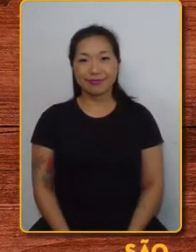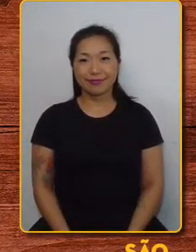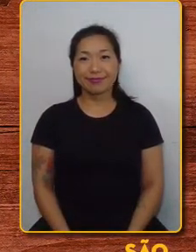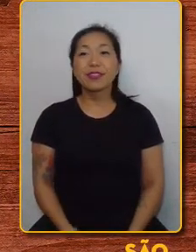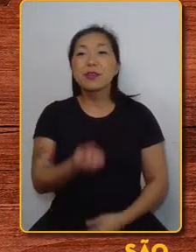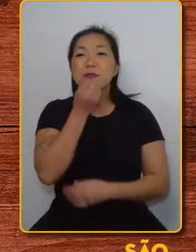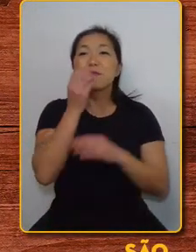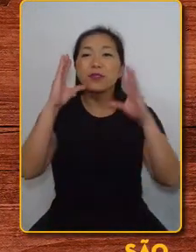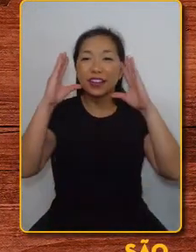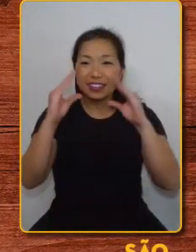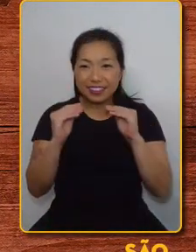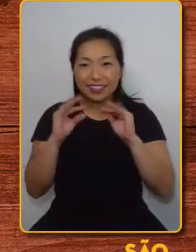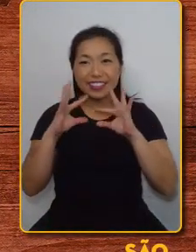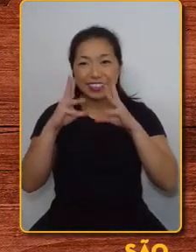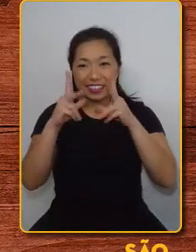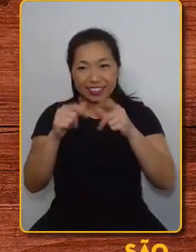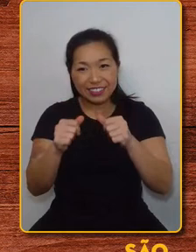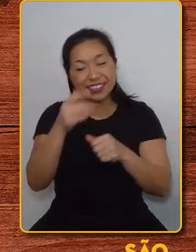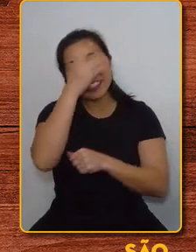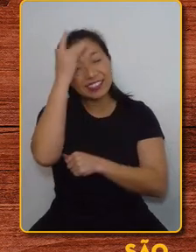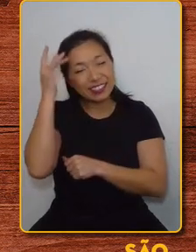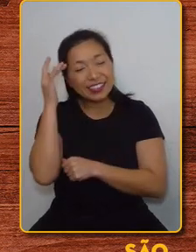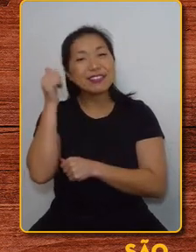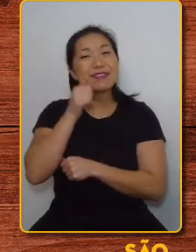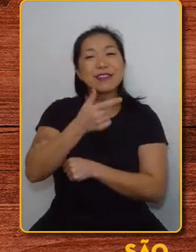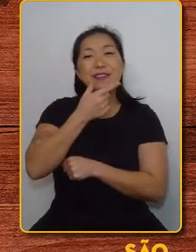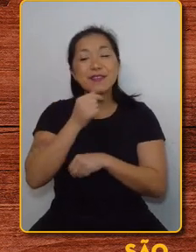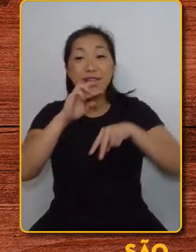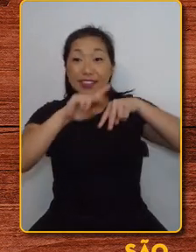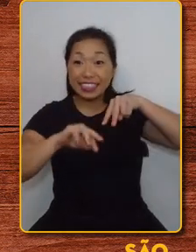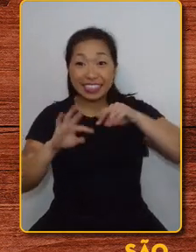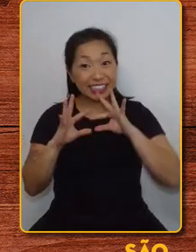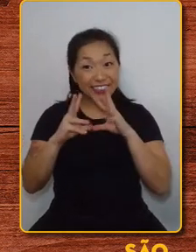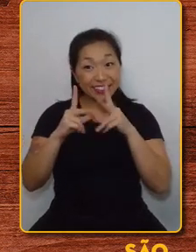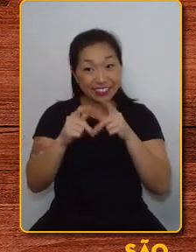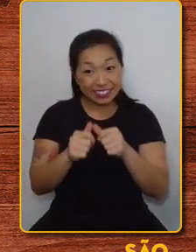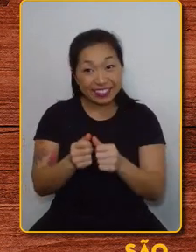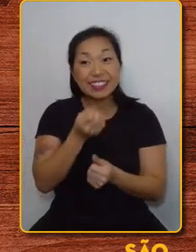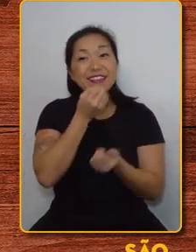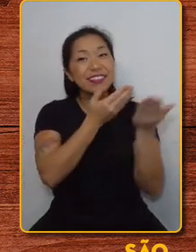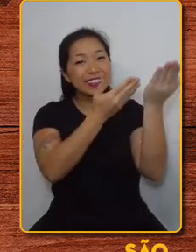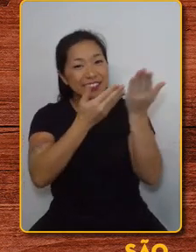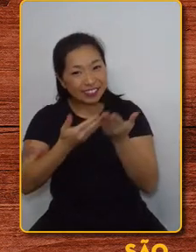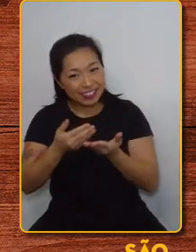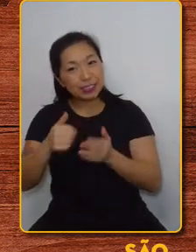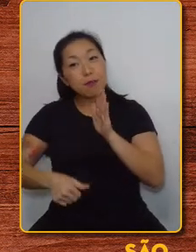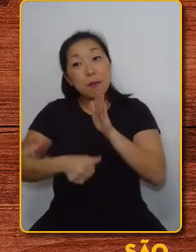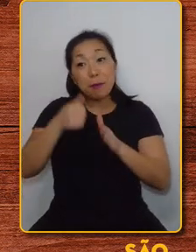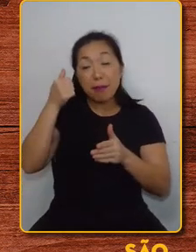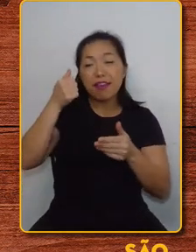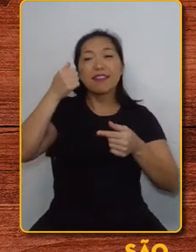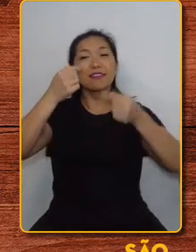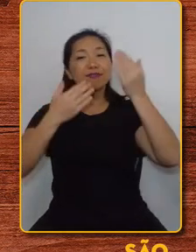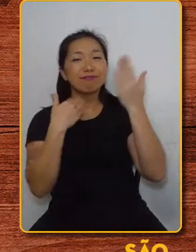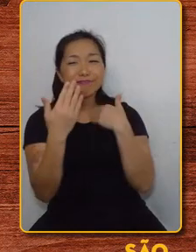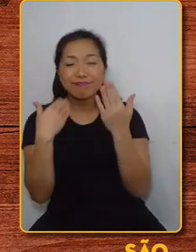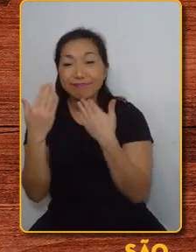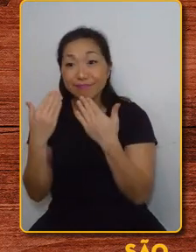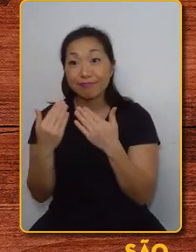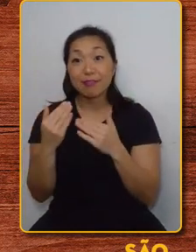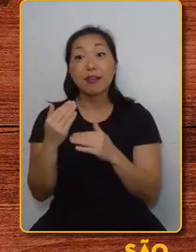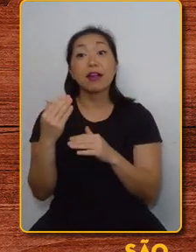Boa noite a todas, a todos, a todes. Bem-vindos ao primeiro debate da São Paulo Food Film